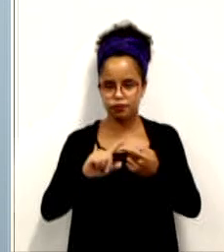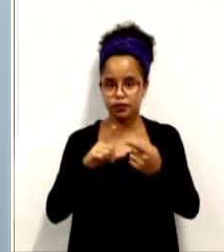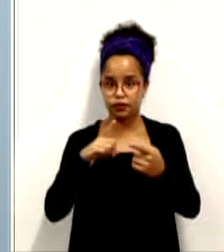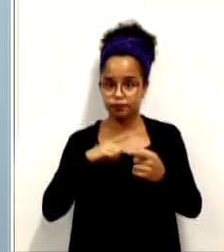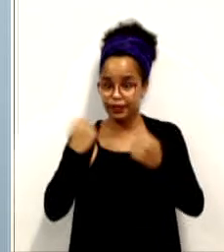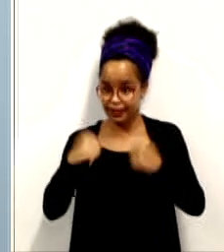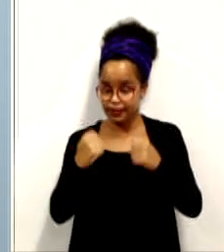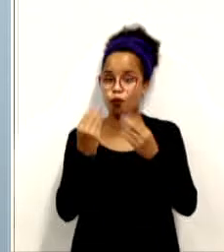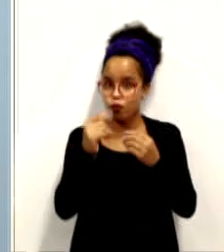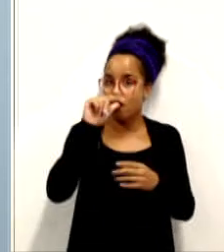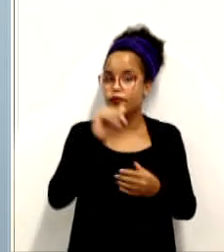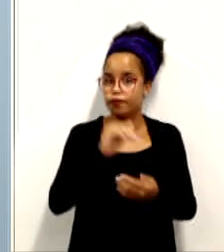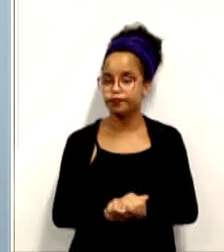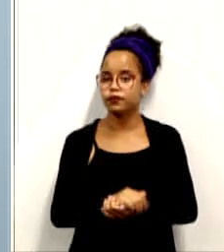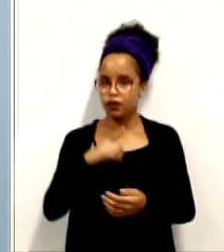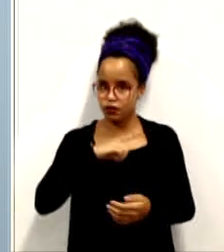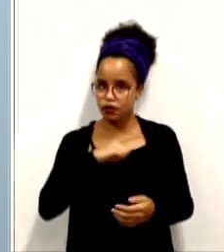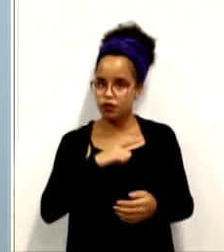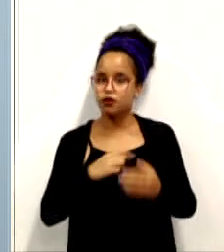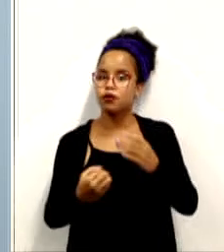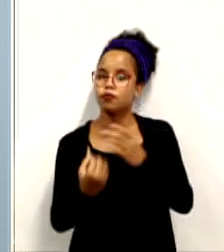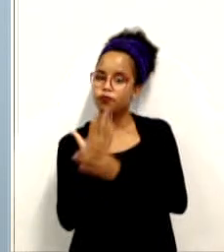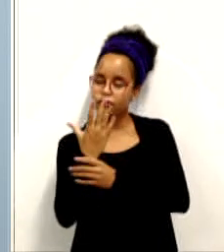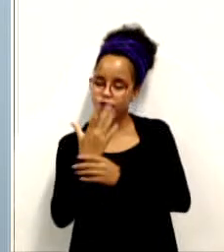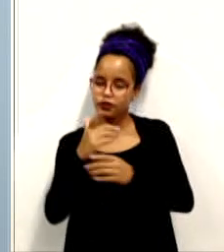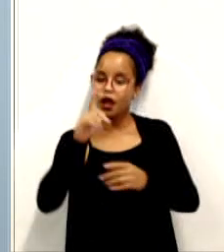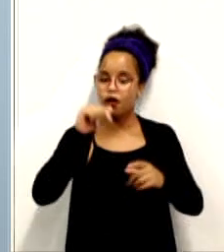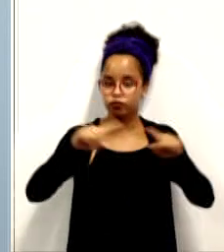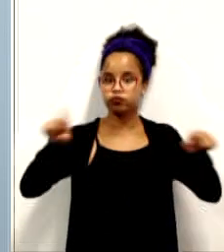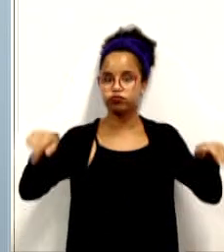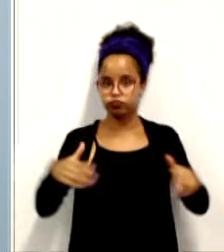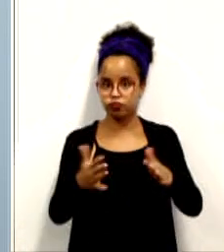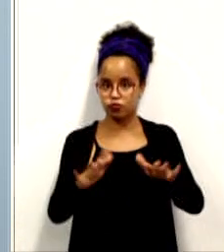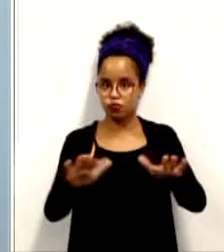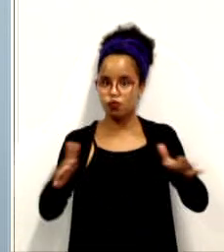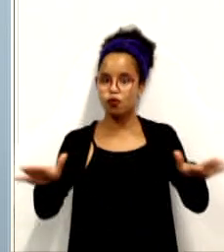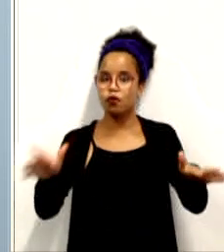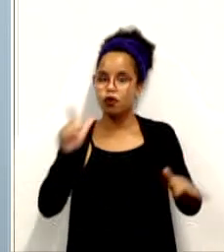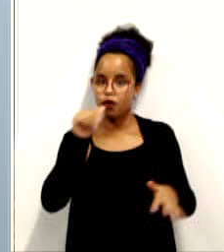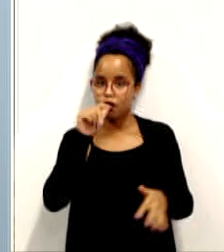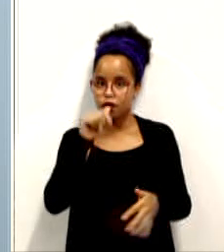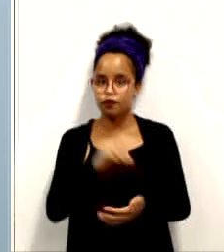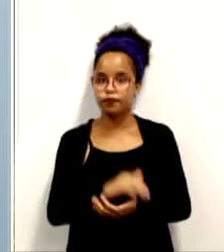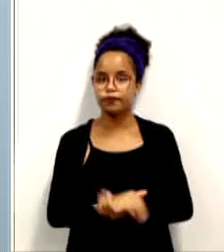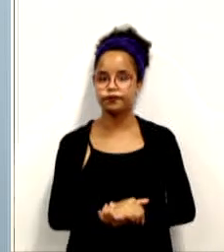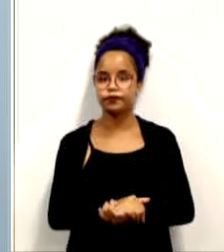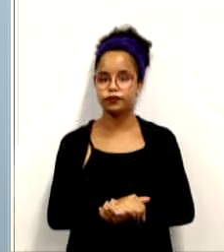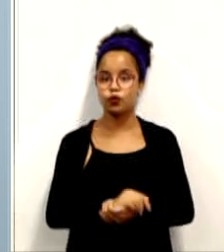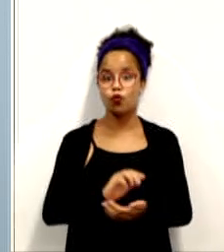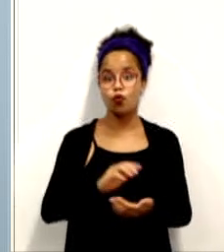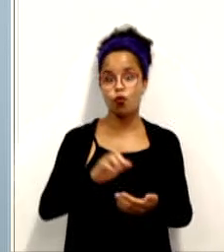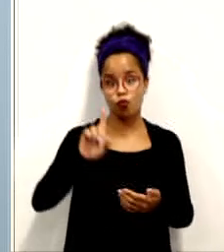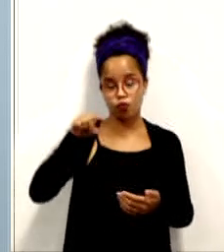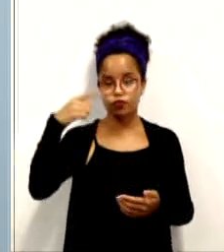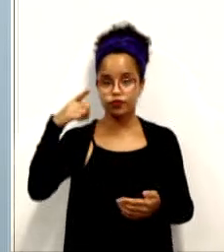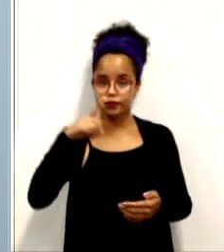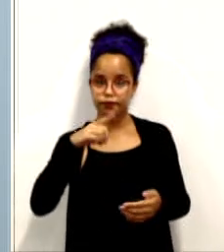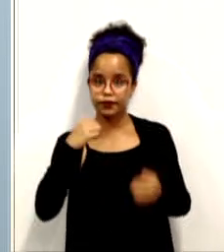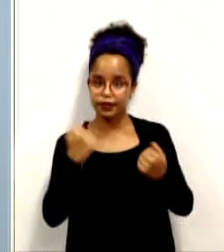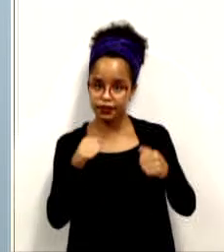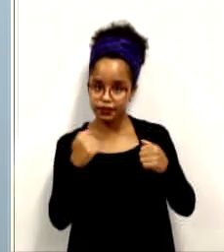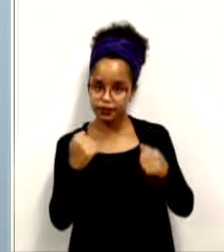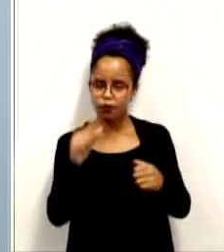se tem as plantas aquáticas. Outras plantas, elas se desenvolvem com pouca água, né?